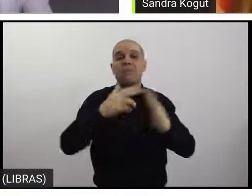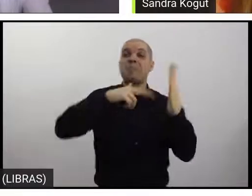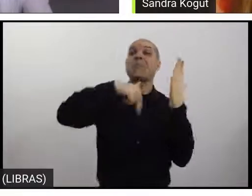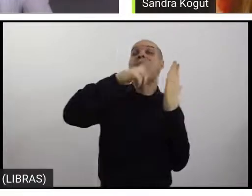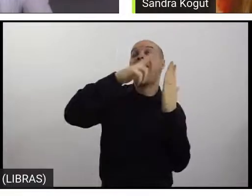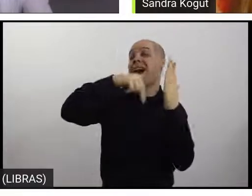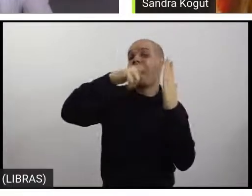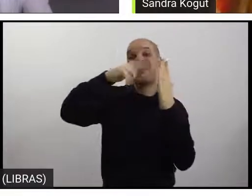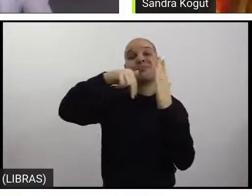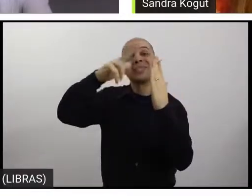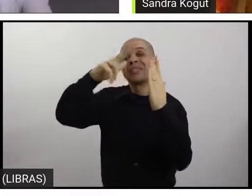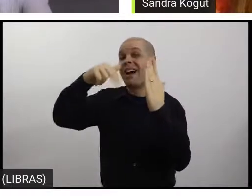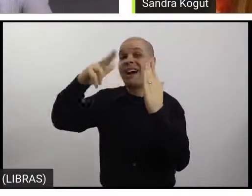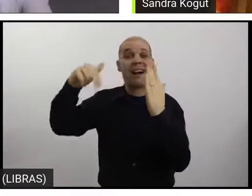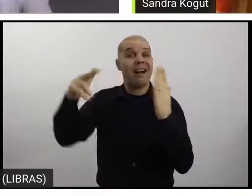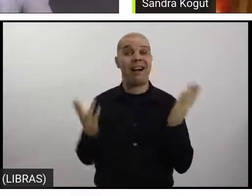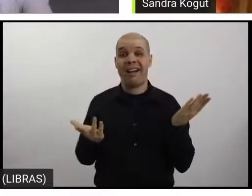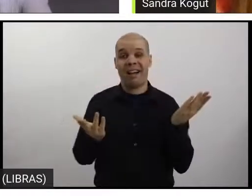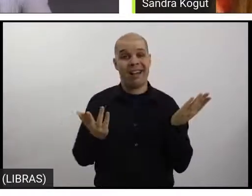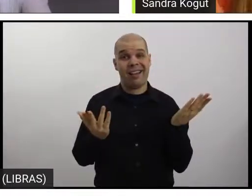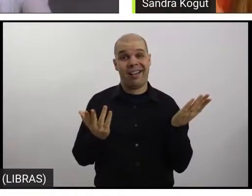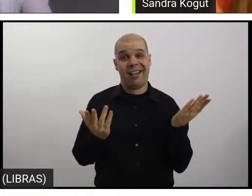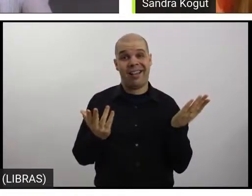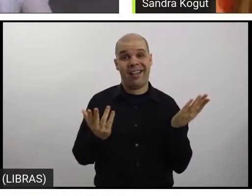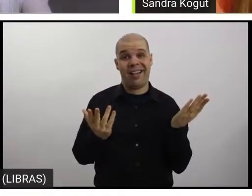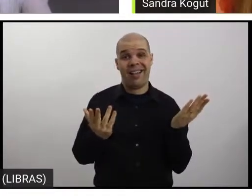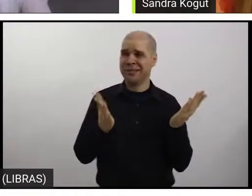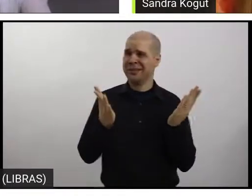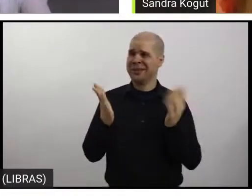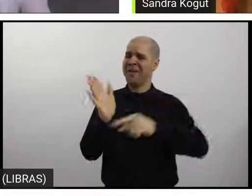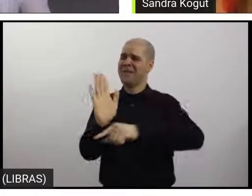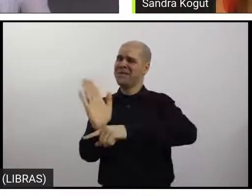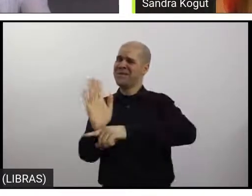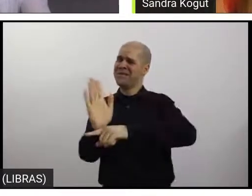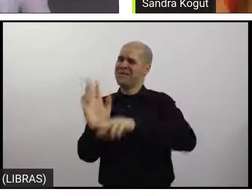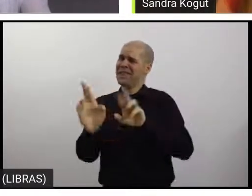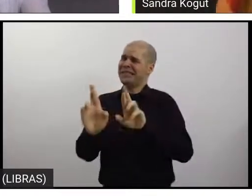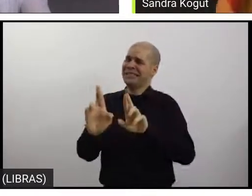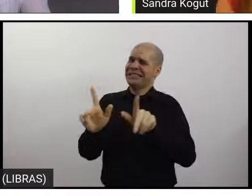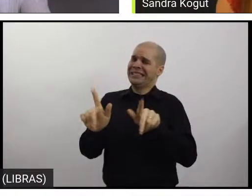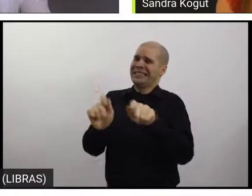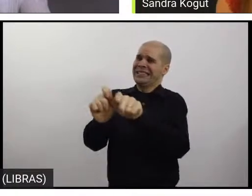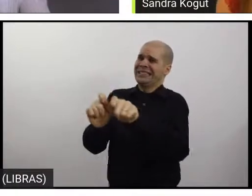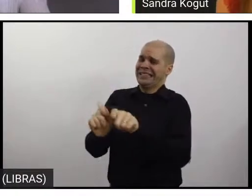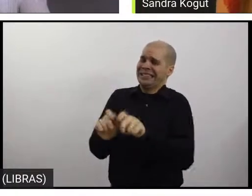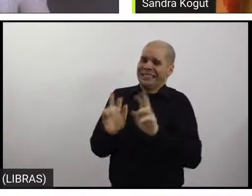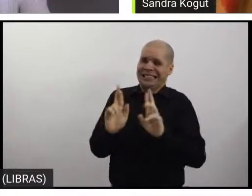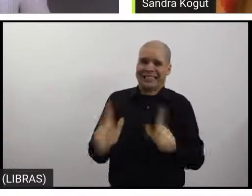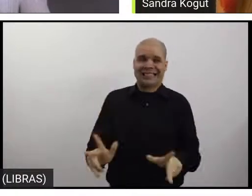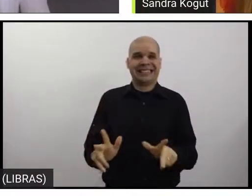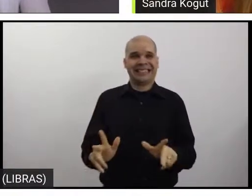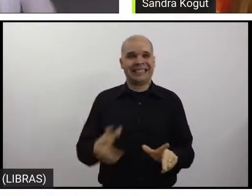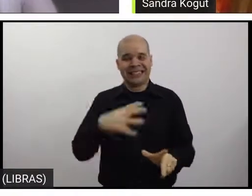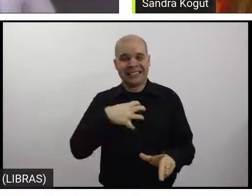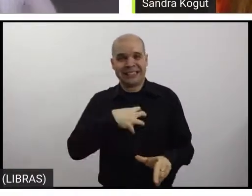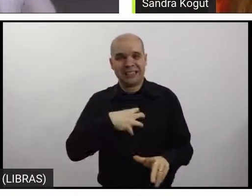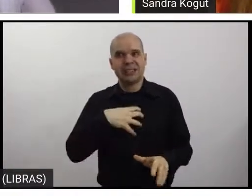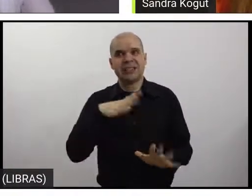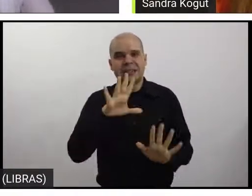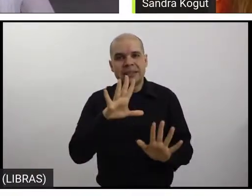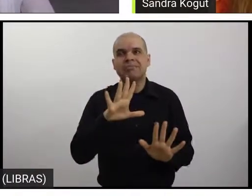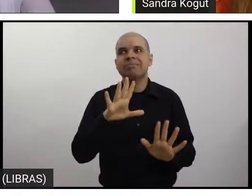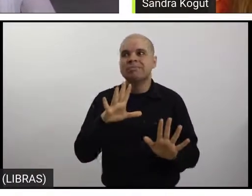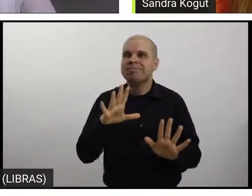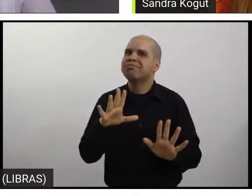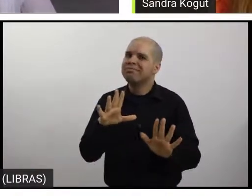gente fazia performances. Então, esse era o meu universo, né? Mas eu me lembro, a primeira vez que eu fui num festival